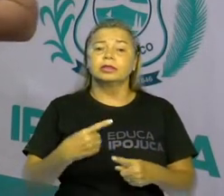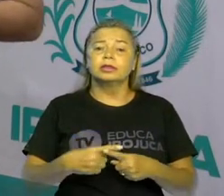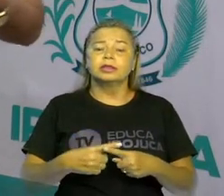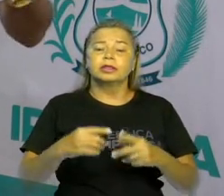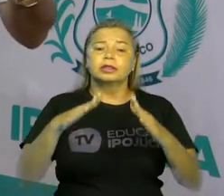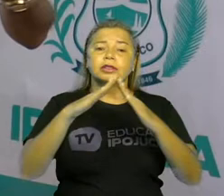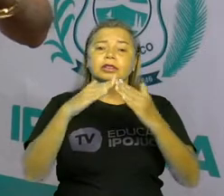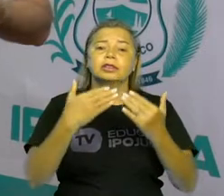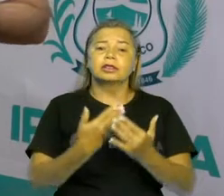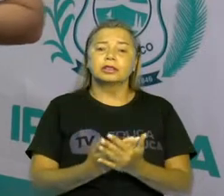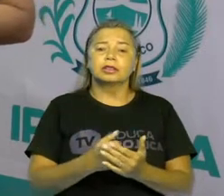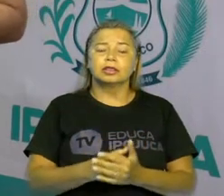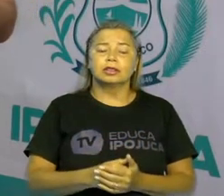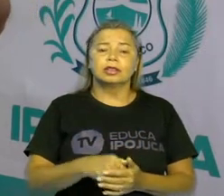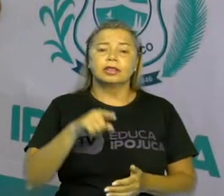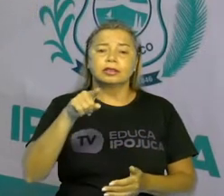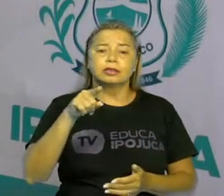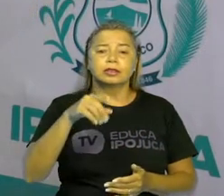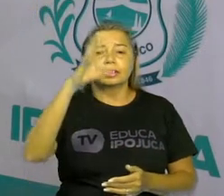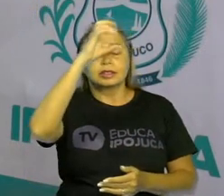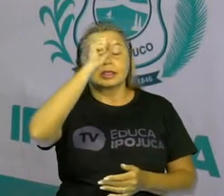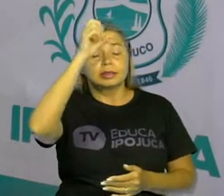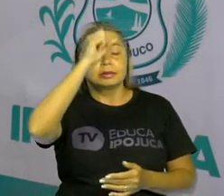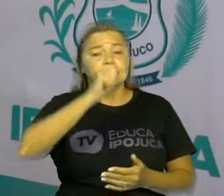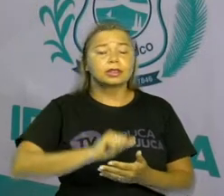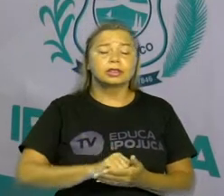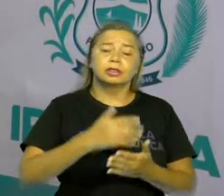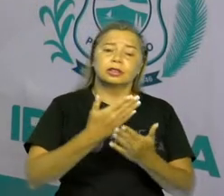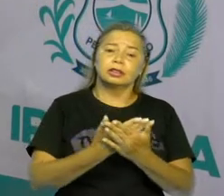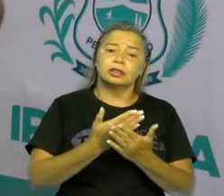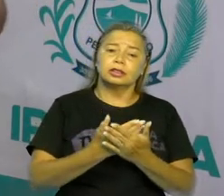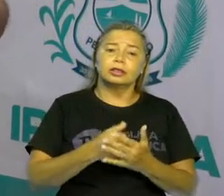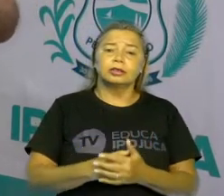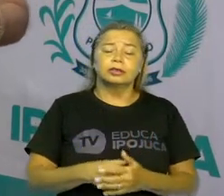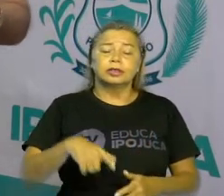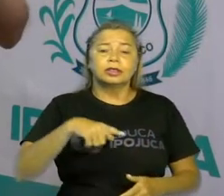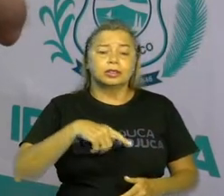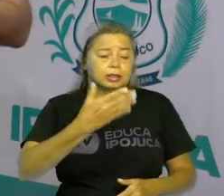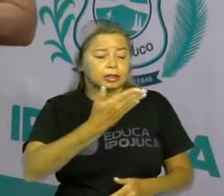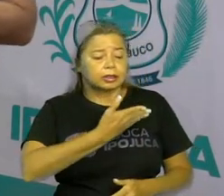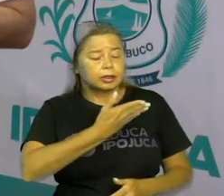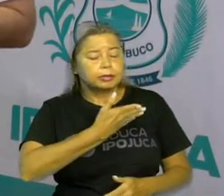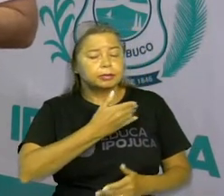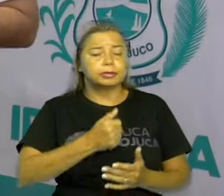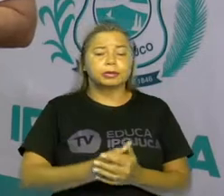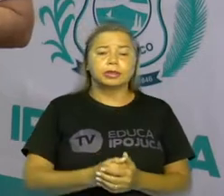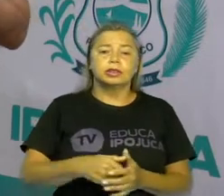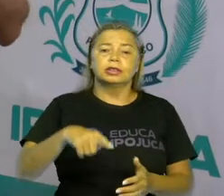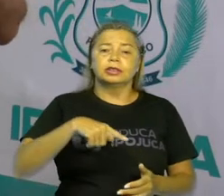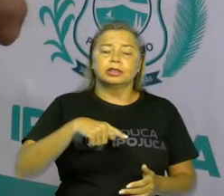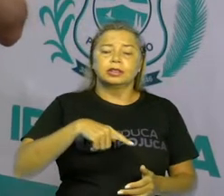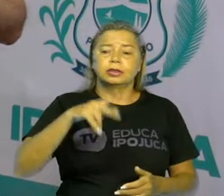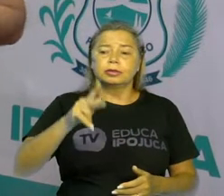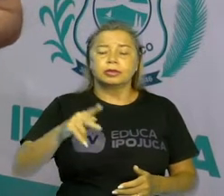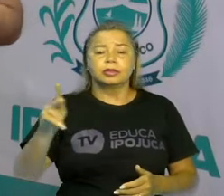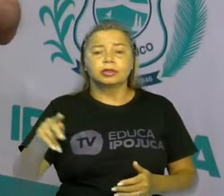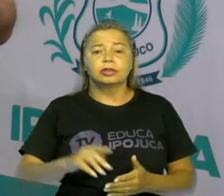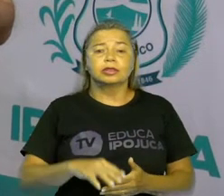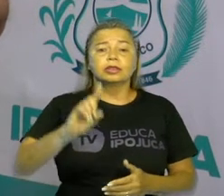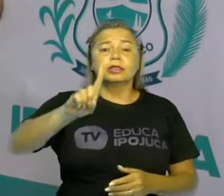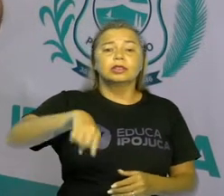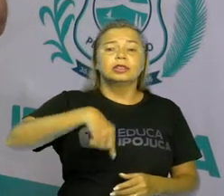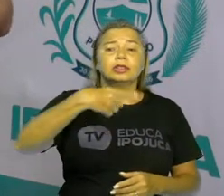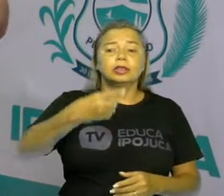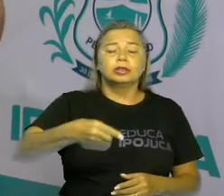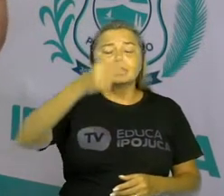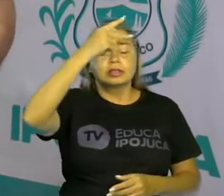você convive com seus coleguinhas, com sua professora e com as pessoas que trabalham naquele ambiente. Então, a escola